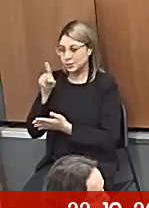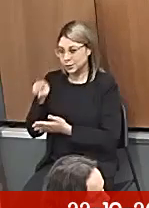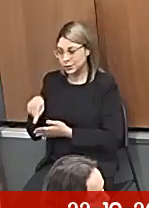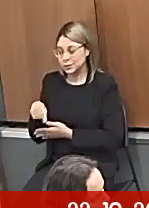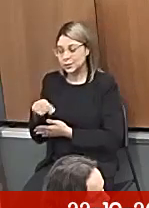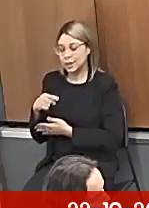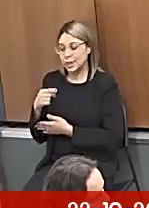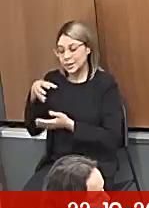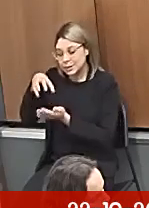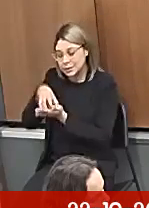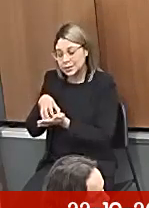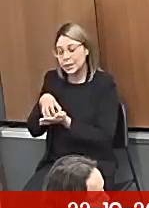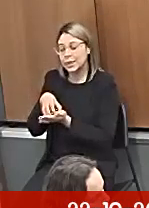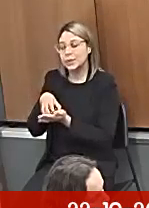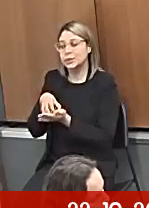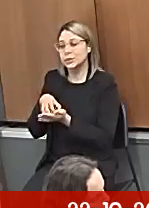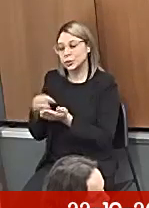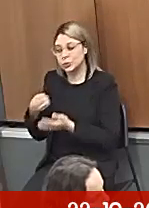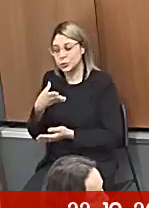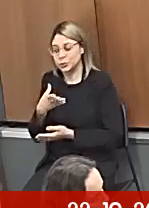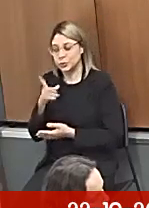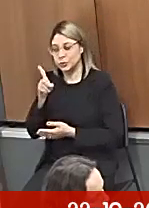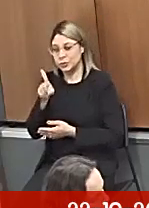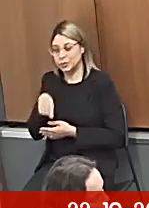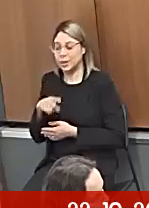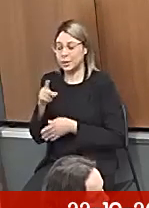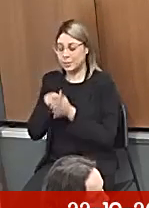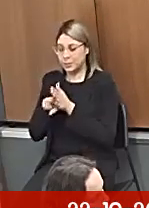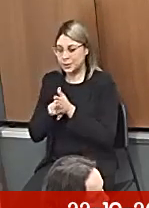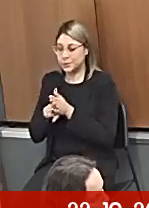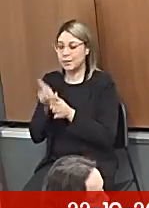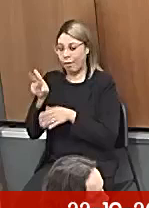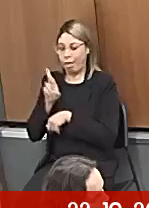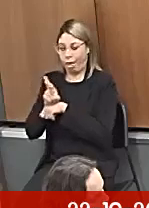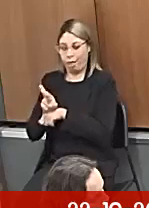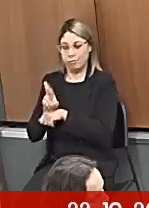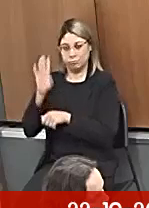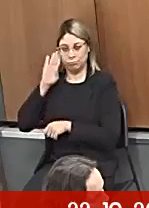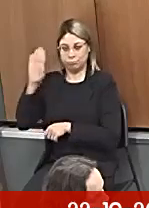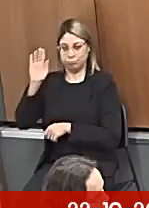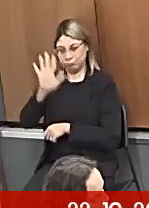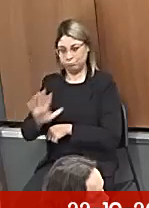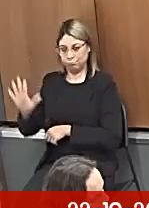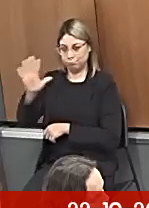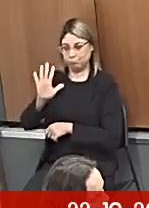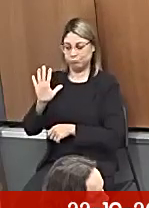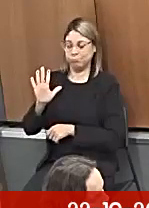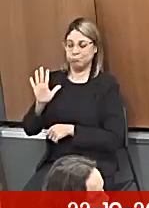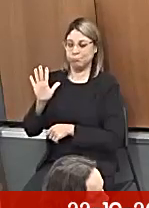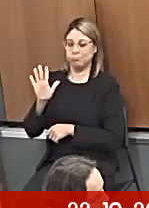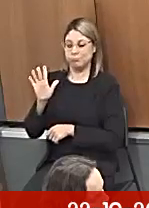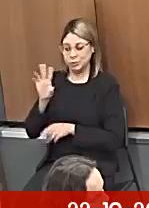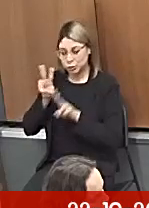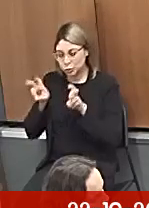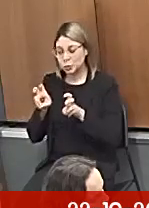de Inovação e Pesquisa em Tecnologia Assistiva, será a referência nacional em